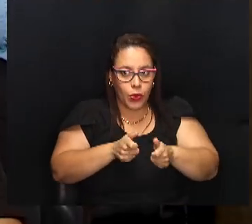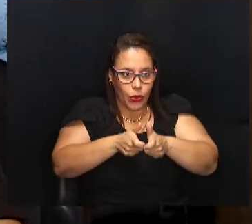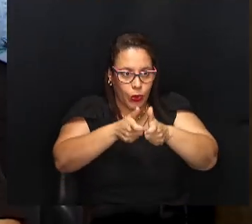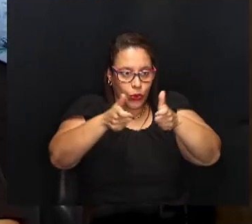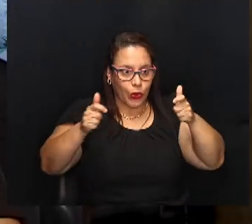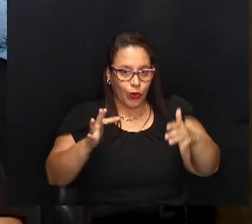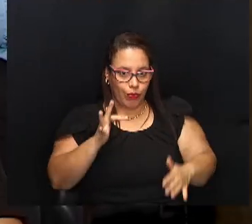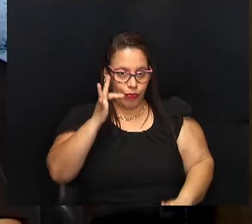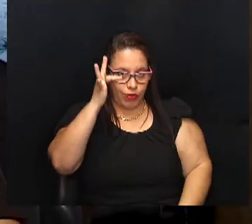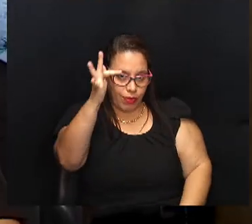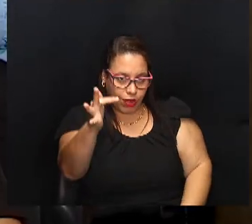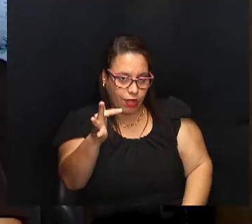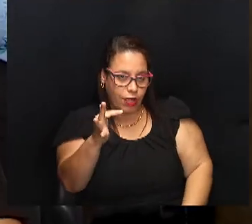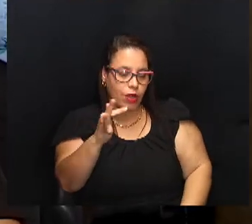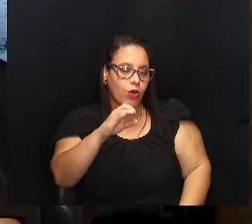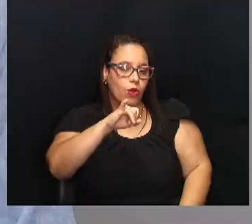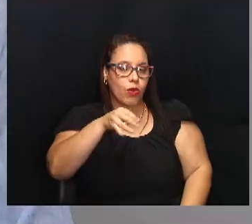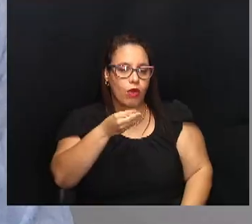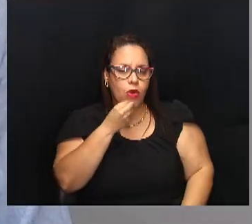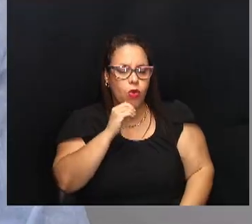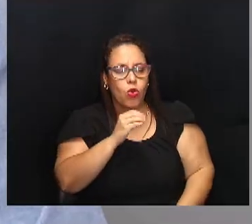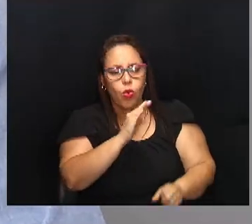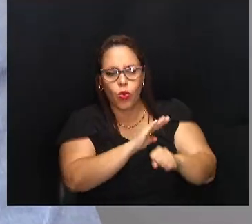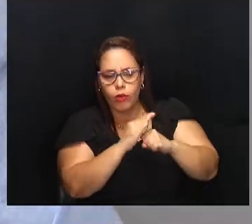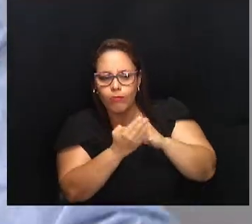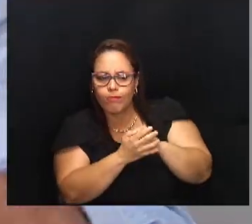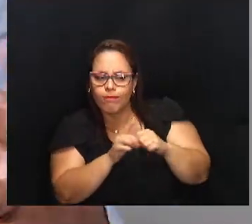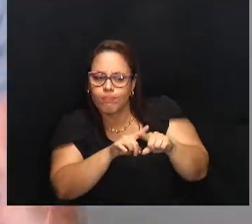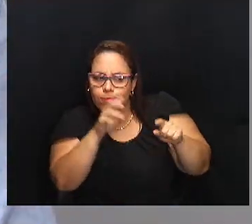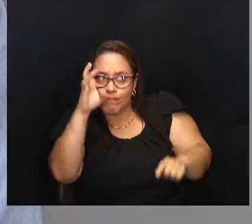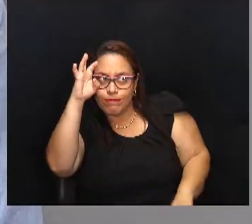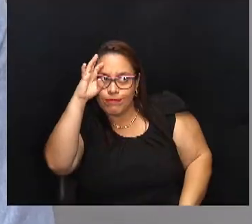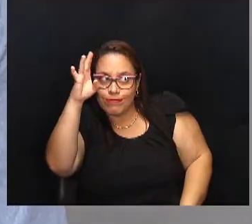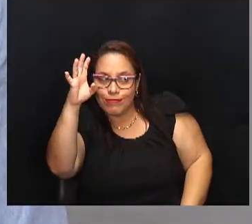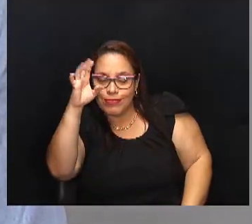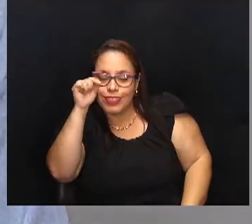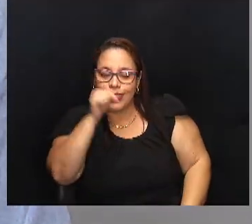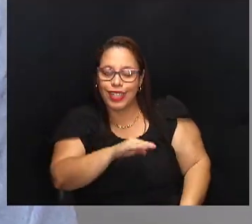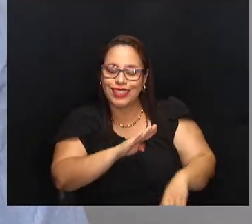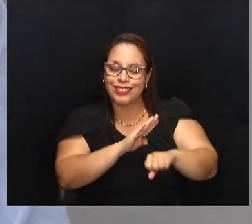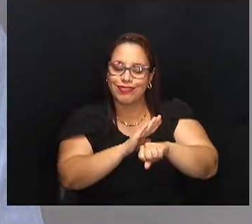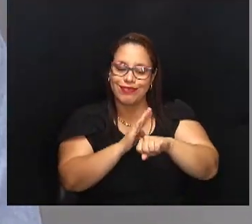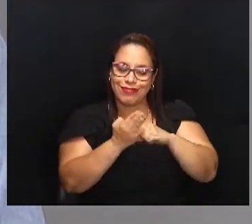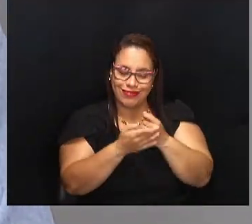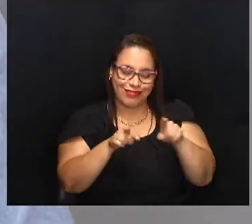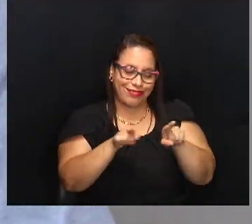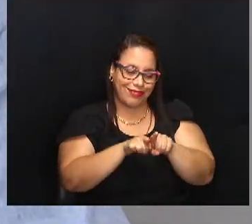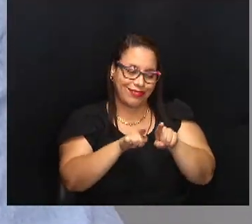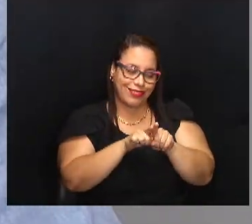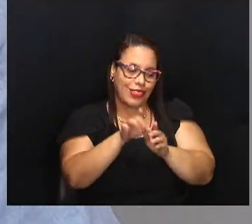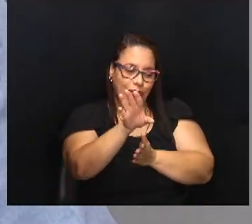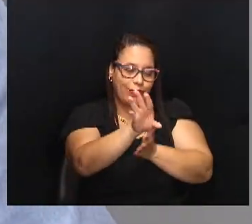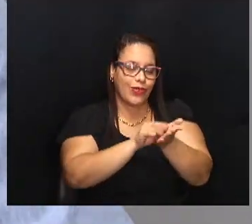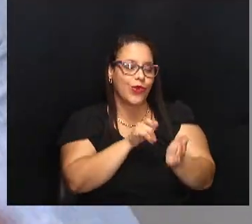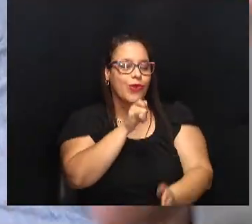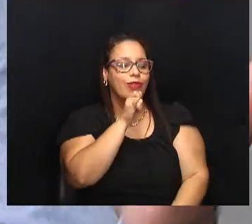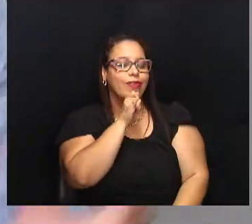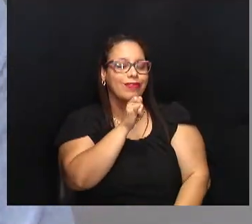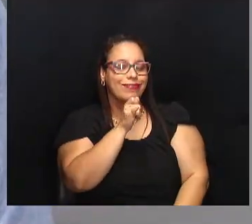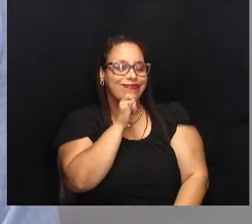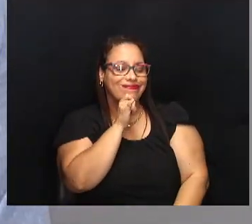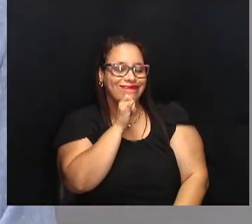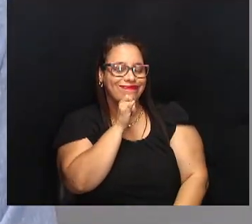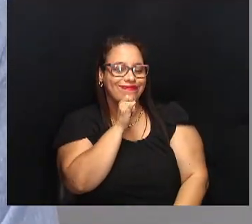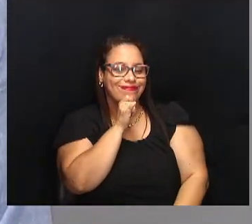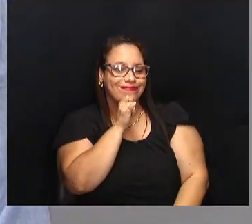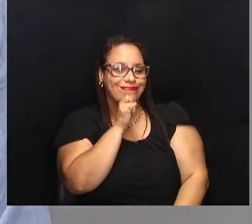com uma outra unidade, com outro bairro, mas a ideia é a gente fazer deste bairro aqui também um modelo para que a